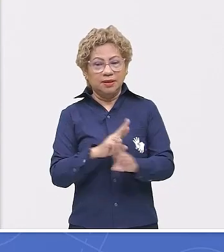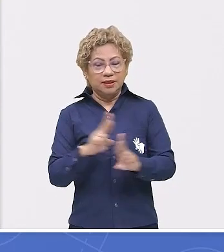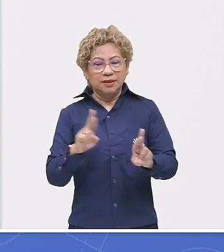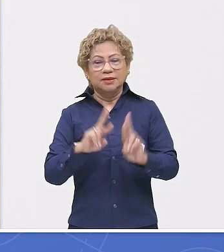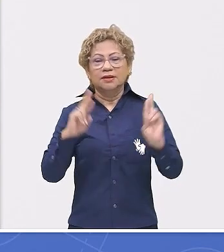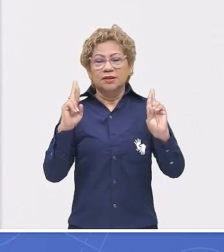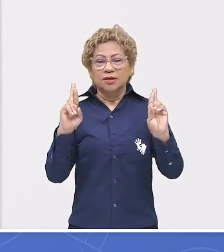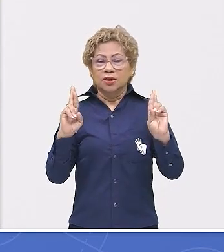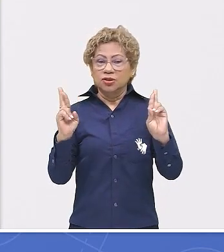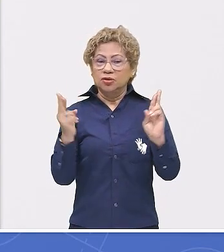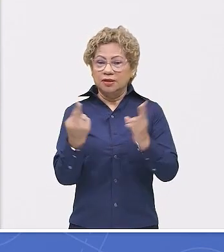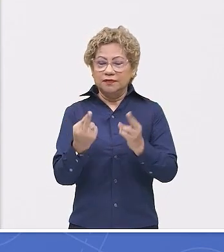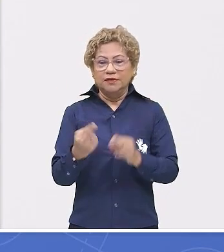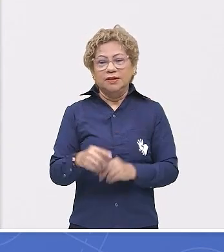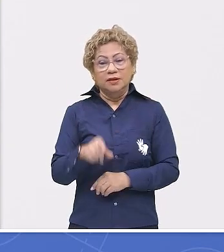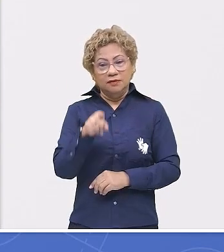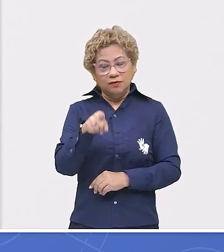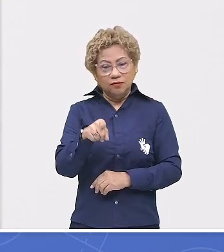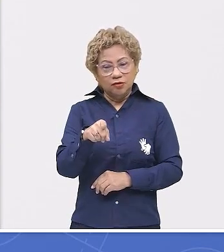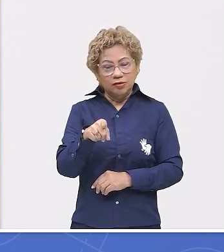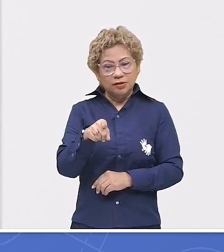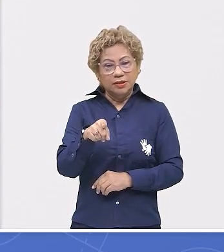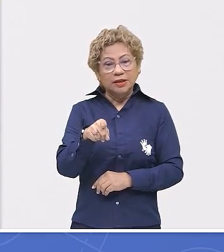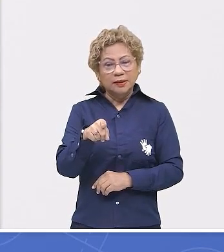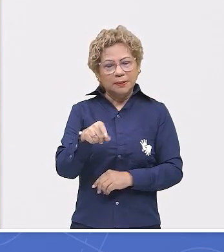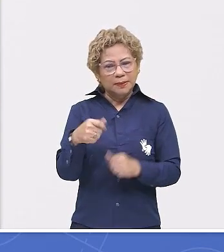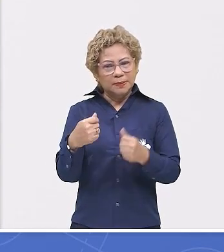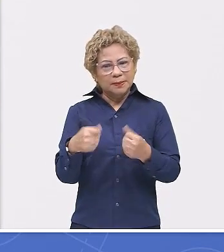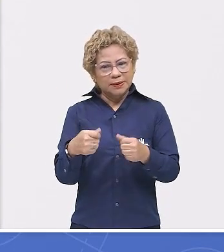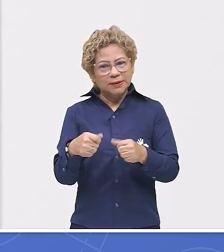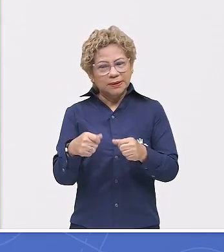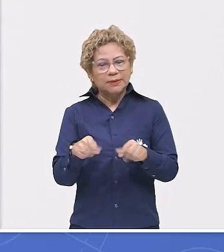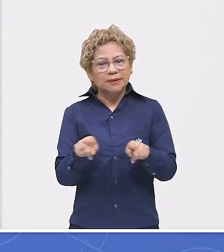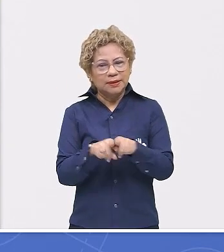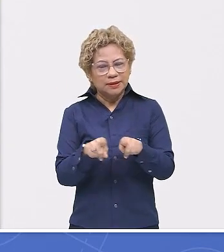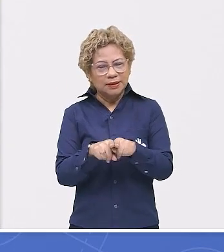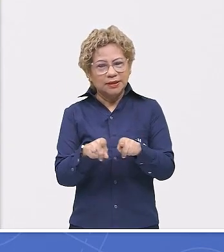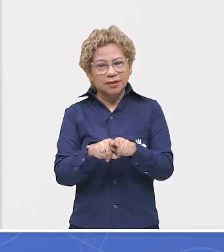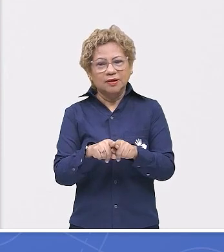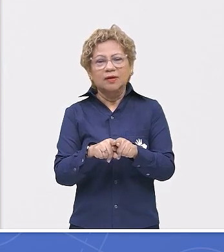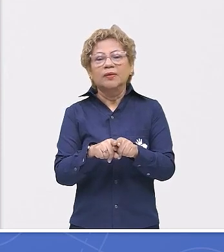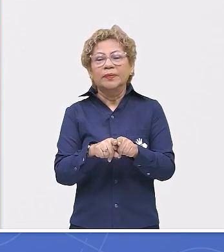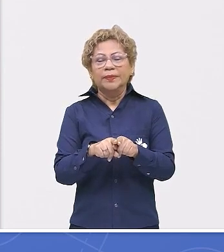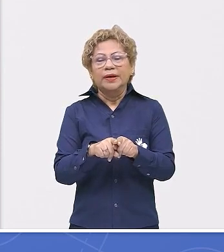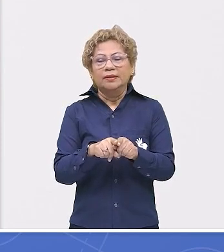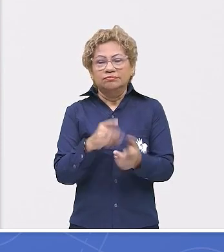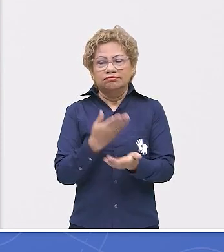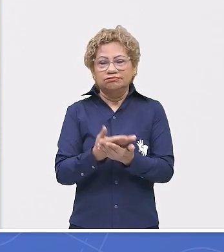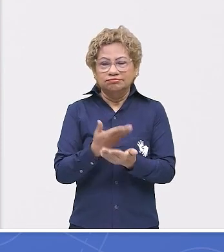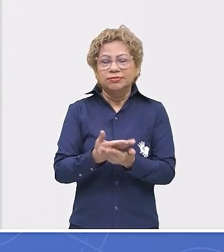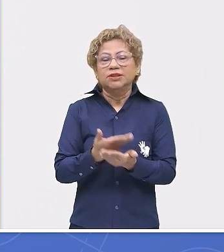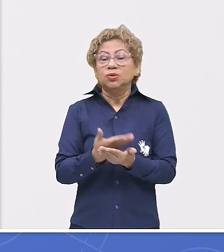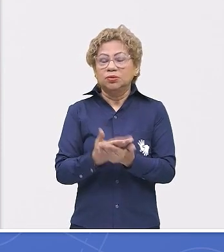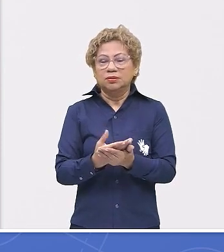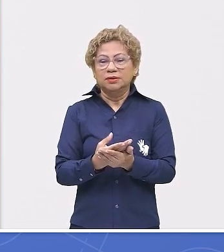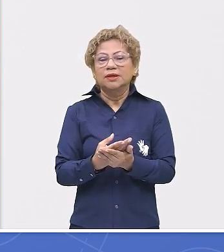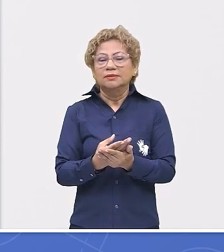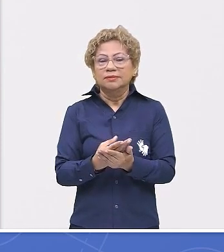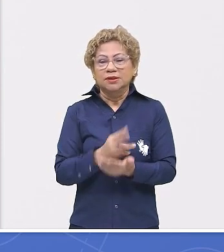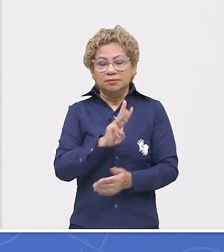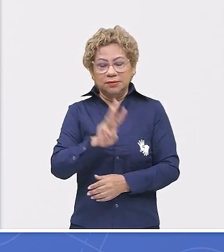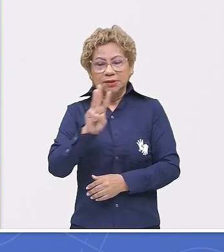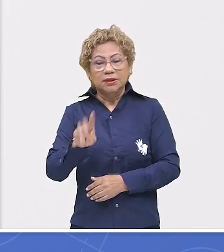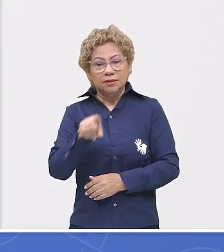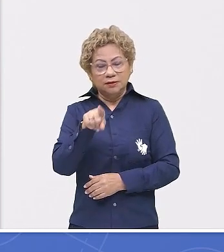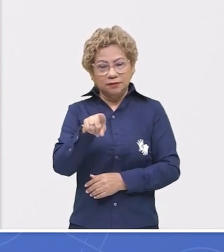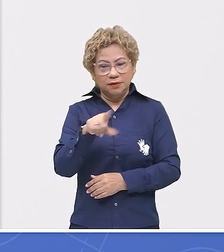Geografia. E não esqueçam, tá certo? Podem verificar lá no site do Saber Mais os conteúdos, né? As disciplinas que vocês